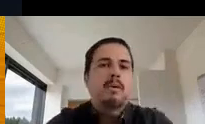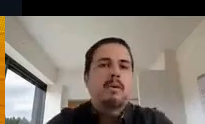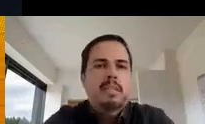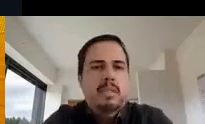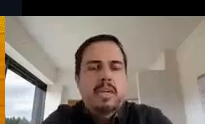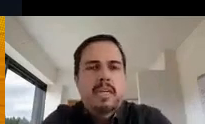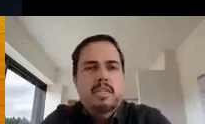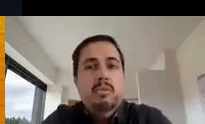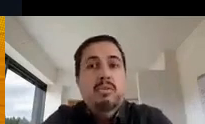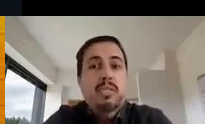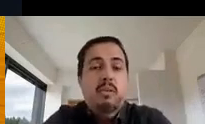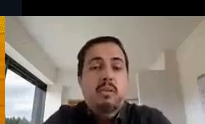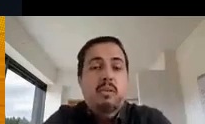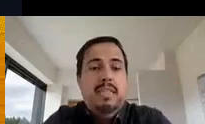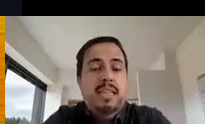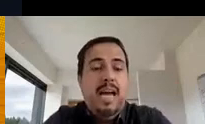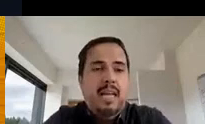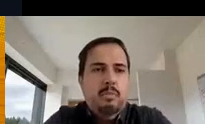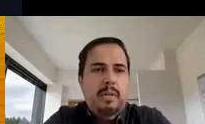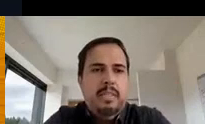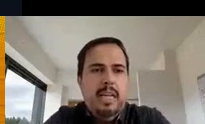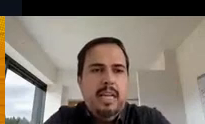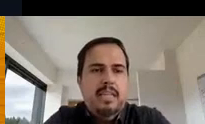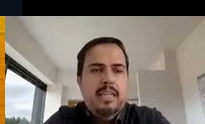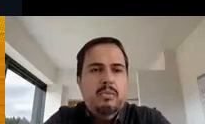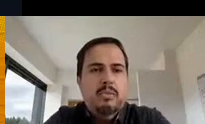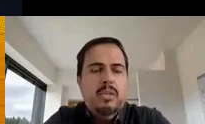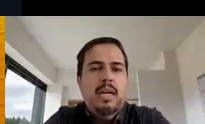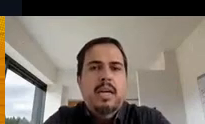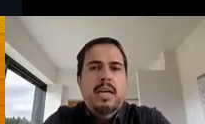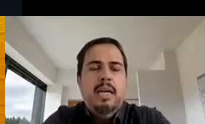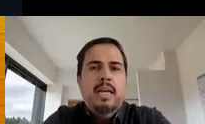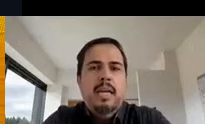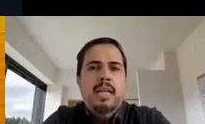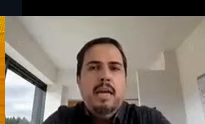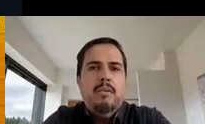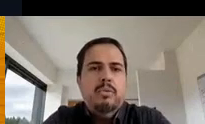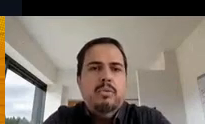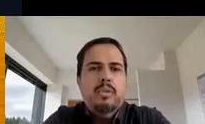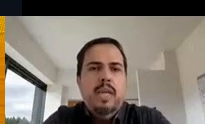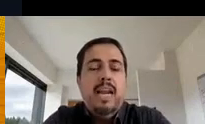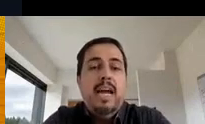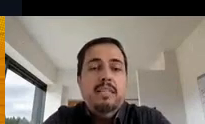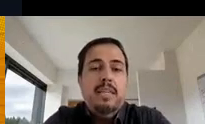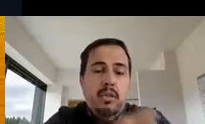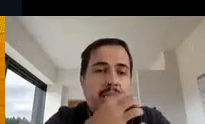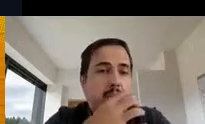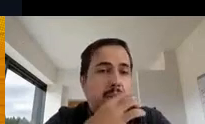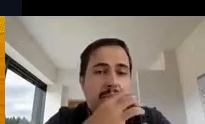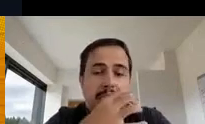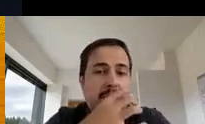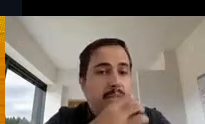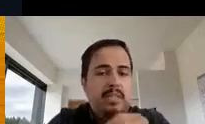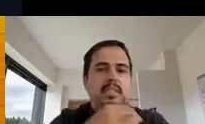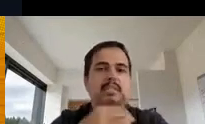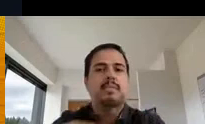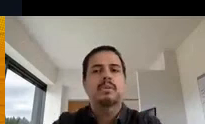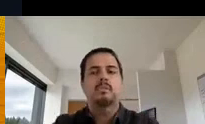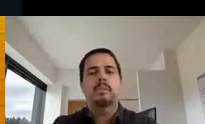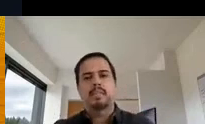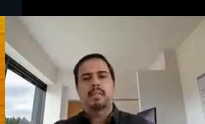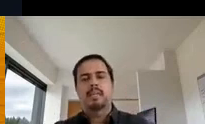você já tem informação mais abundante, onde você já começa a ter dados para serem analisados, e aí dados, né, análises